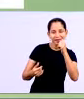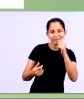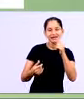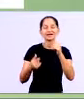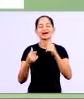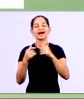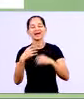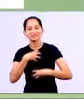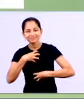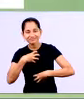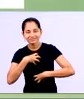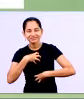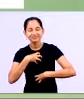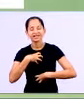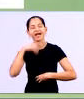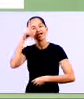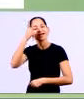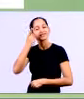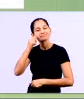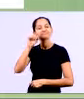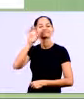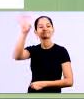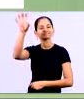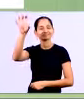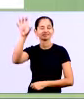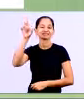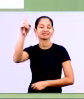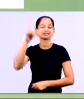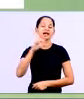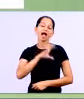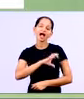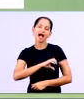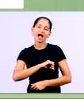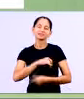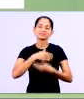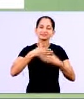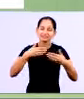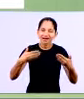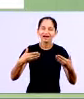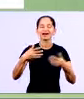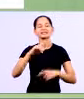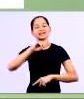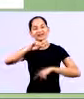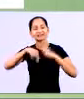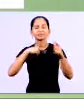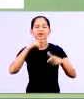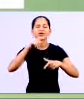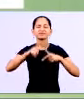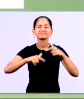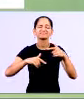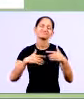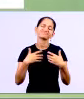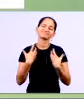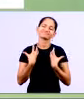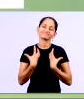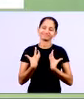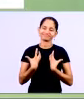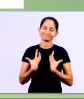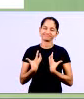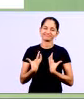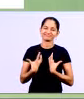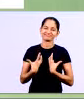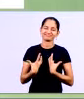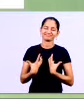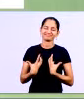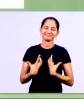bebe. Quando é hora de dormir, nós dorme. Quando é hora de amar, nós ama. Quando é hora de trabalhar, A gente